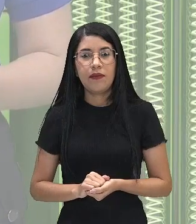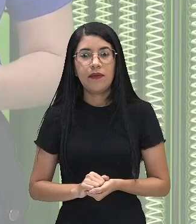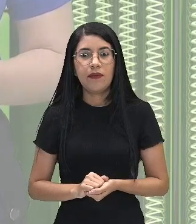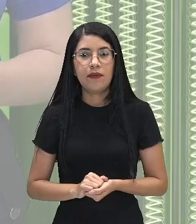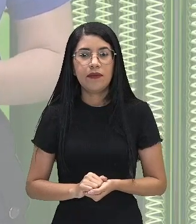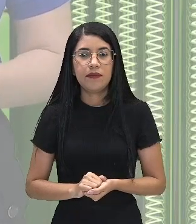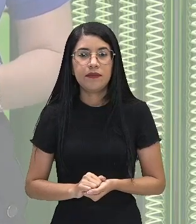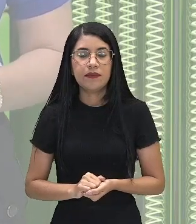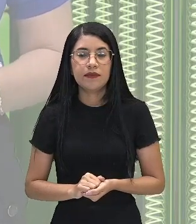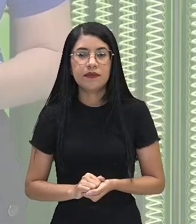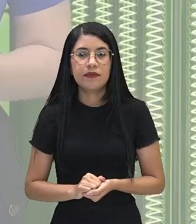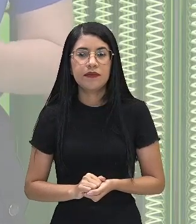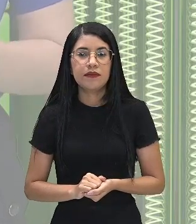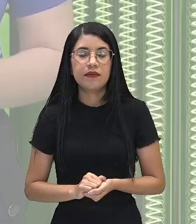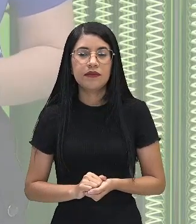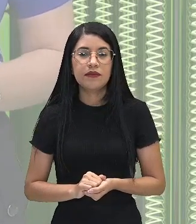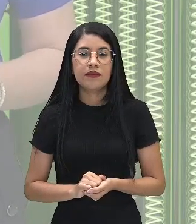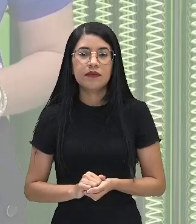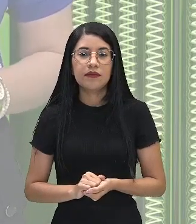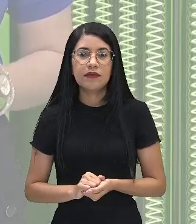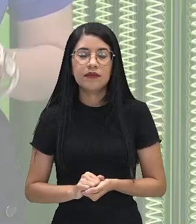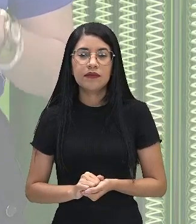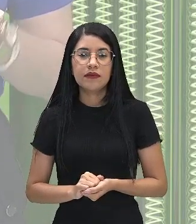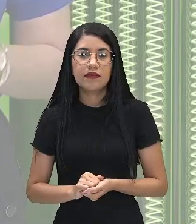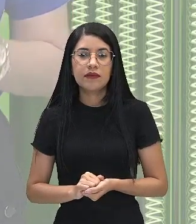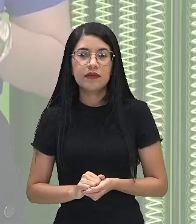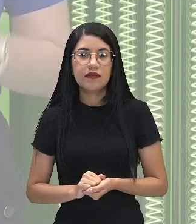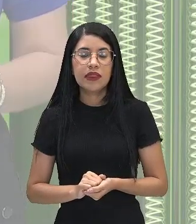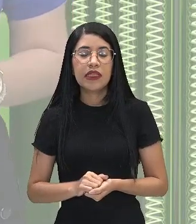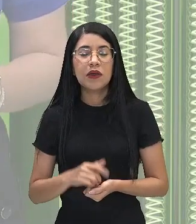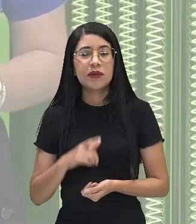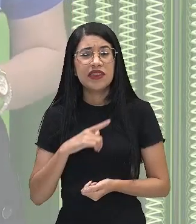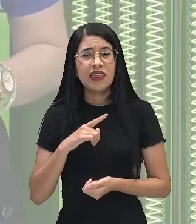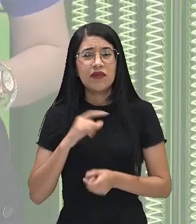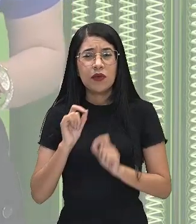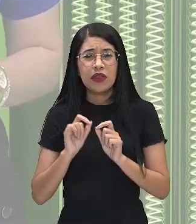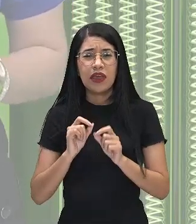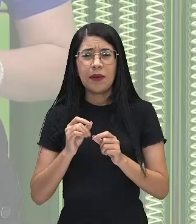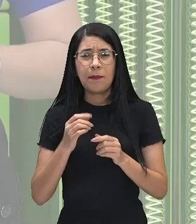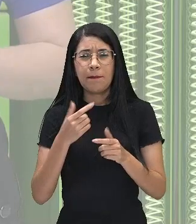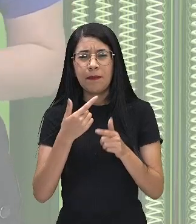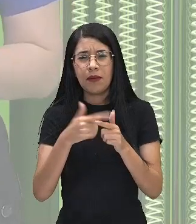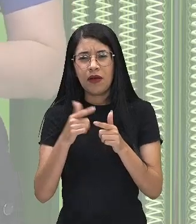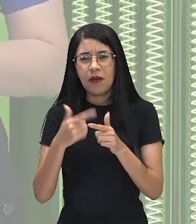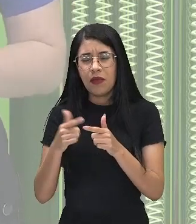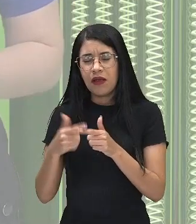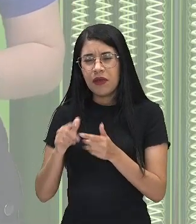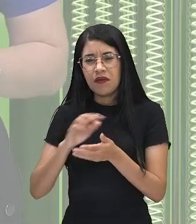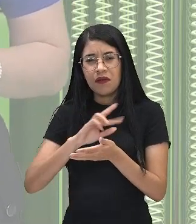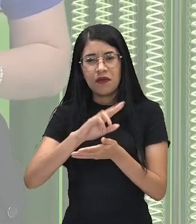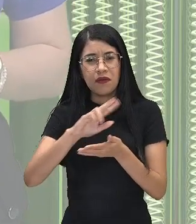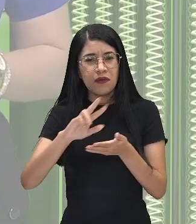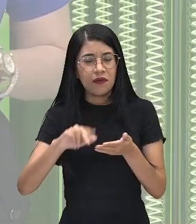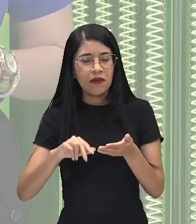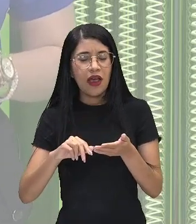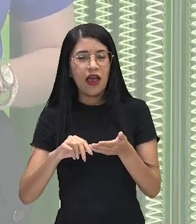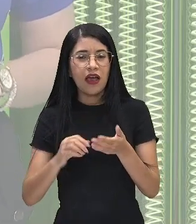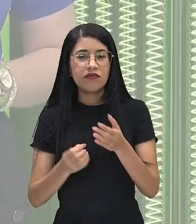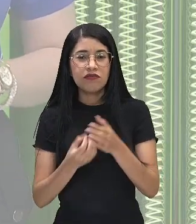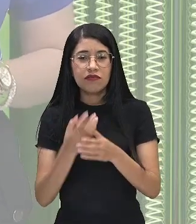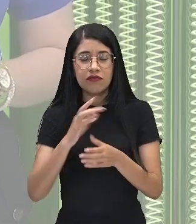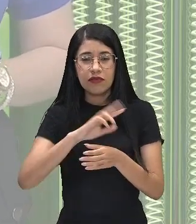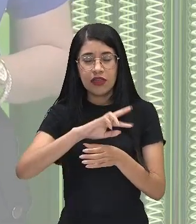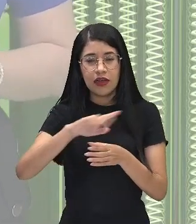de 2023. Então, nós tivemos grande impacto nos ecossistemas aquáticos da nossa